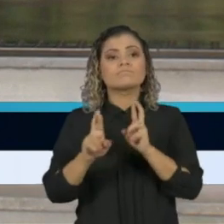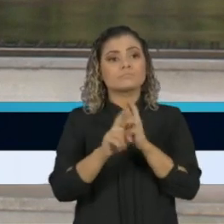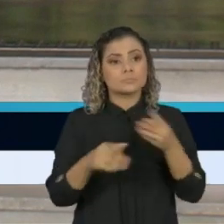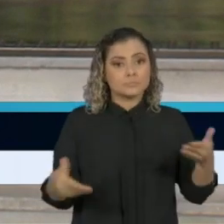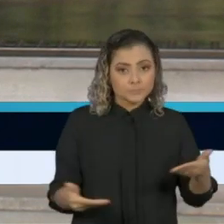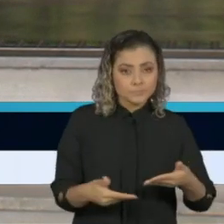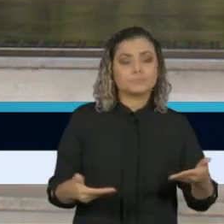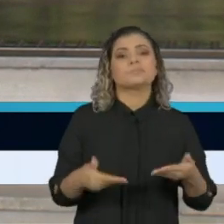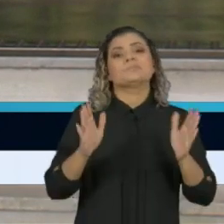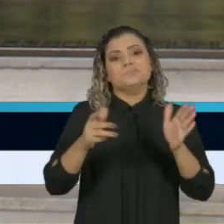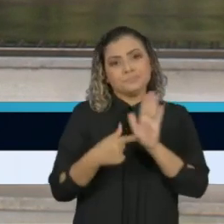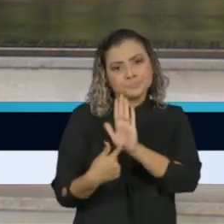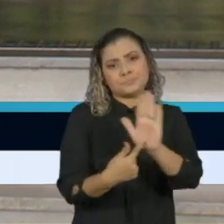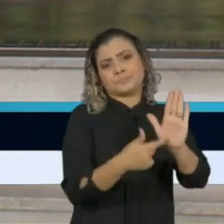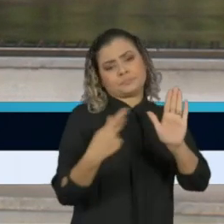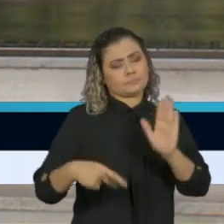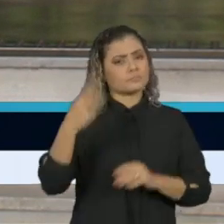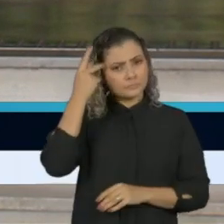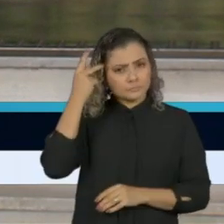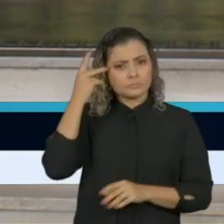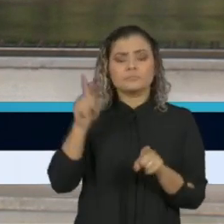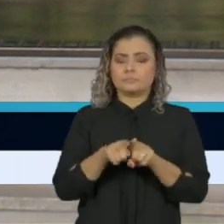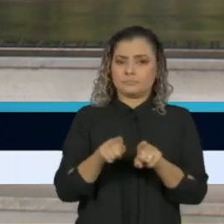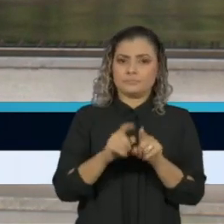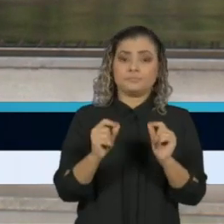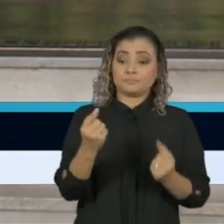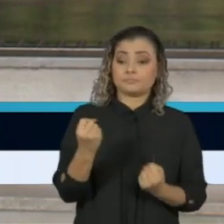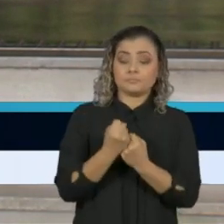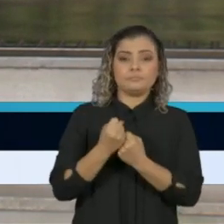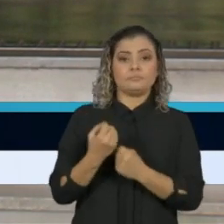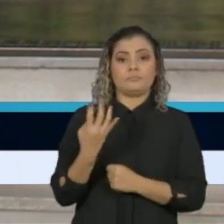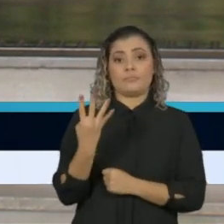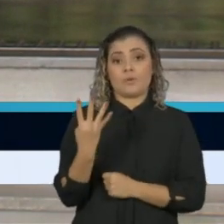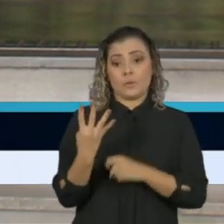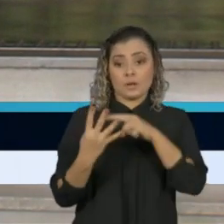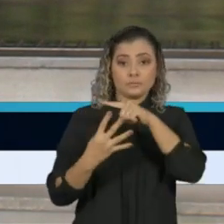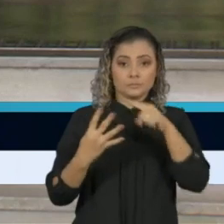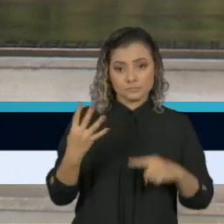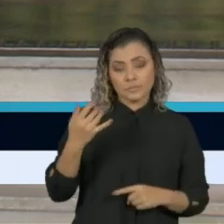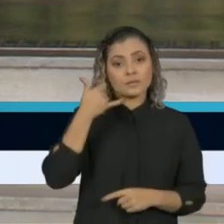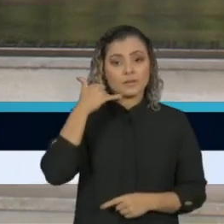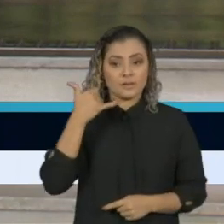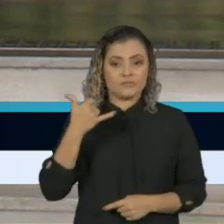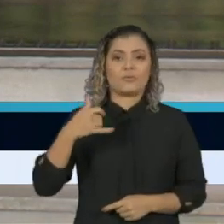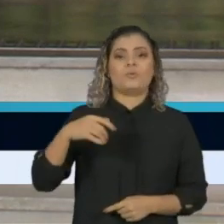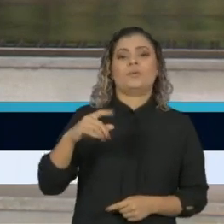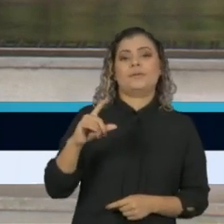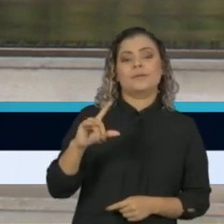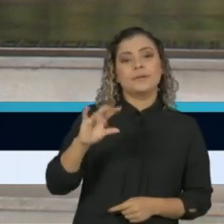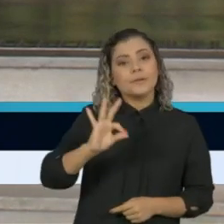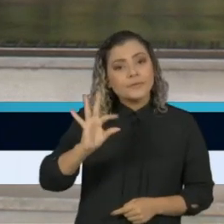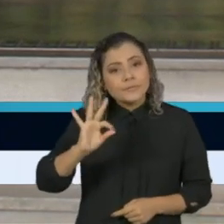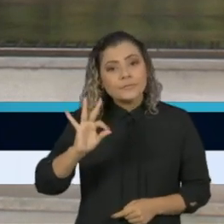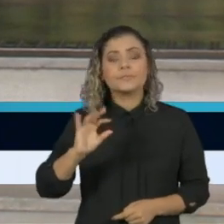nós implementamos aqui em São Paulo, com o apoio das 4 operadoras de telefonia celular, e aproveito para